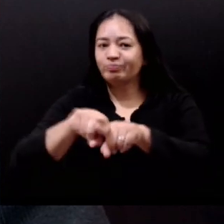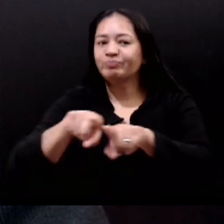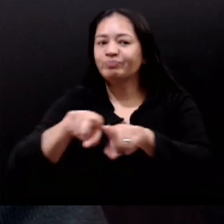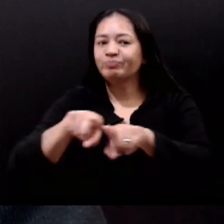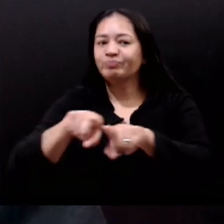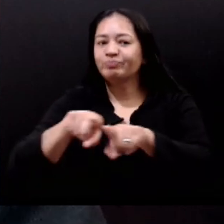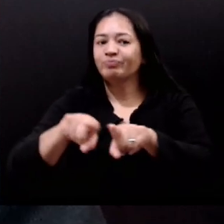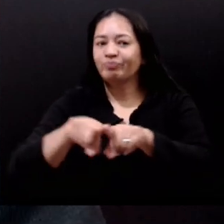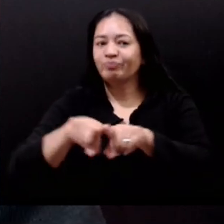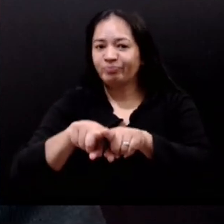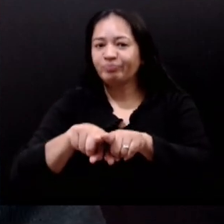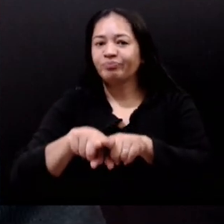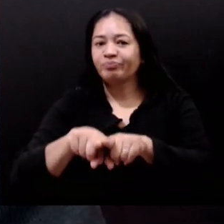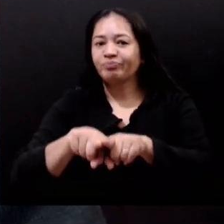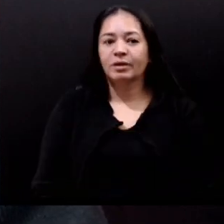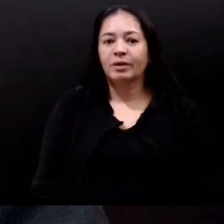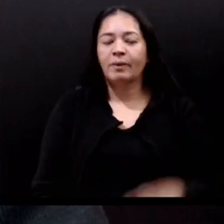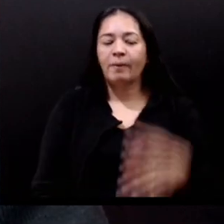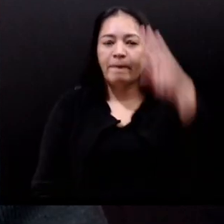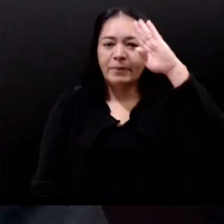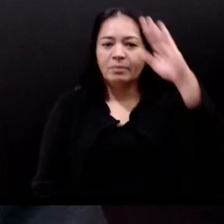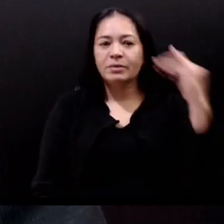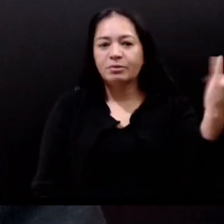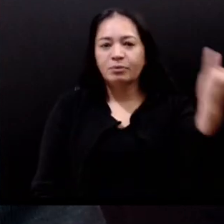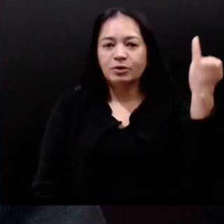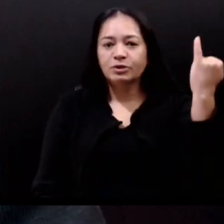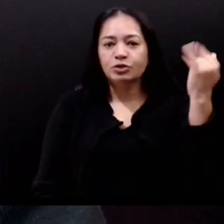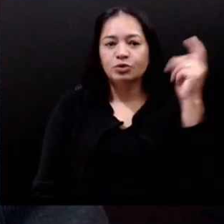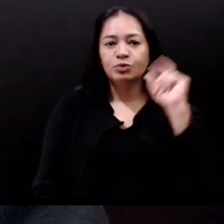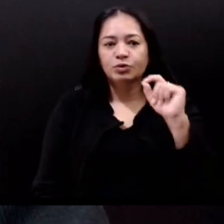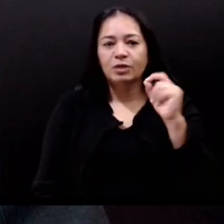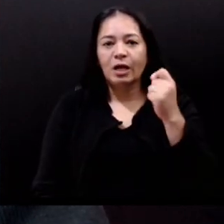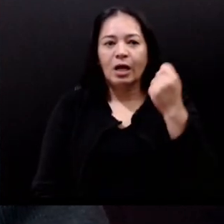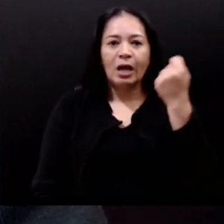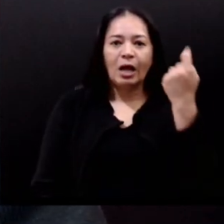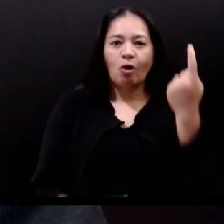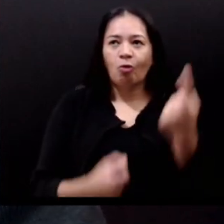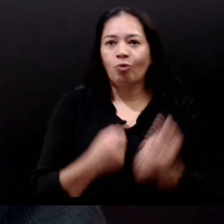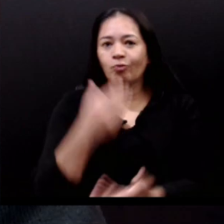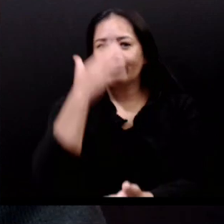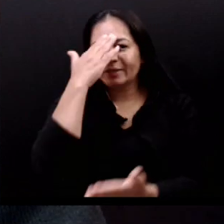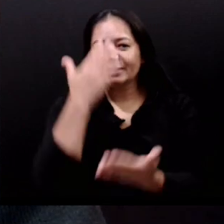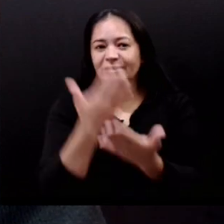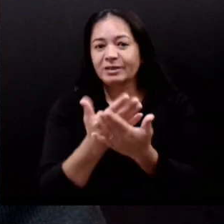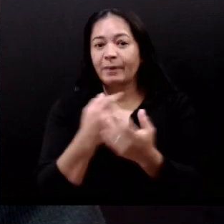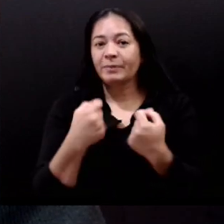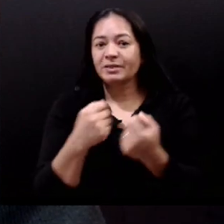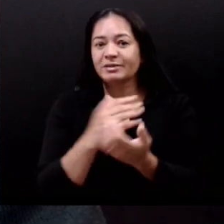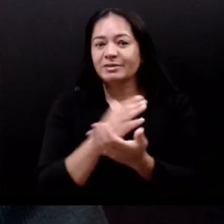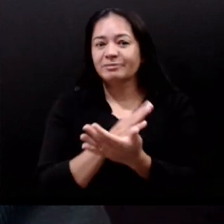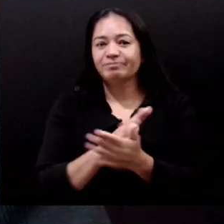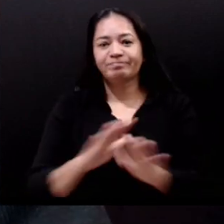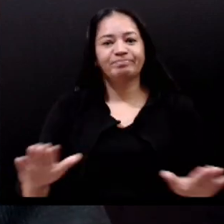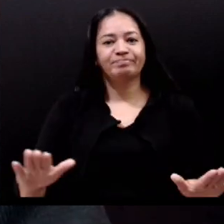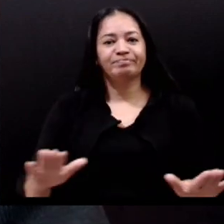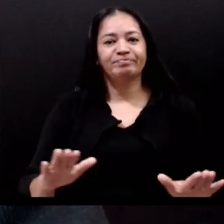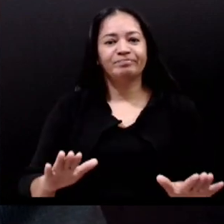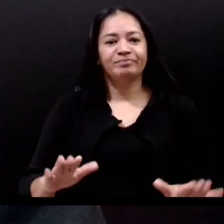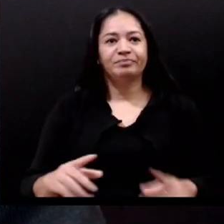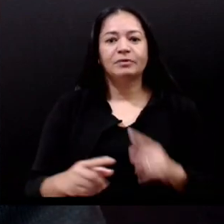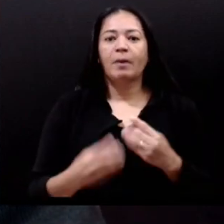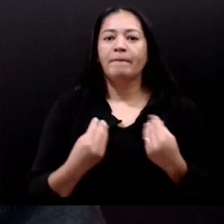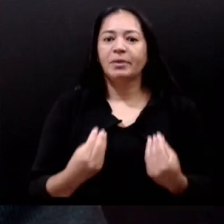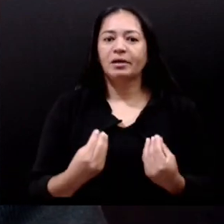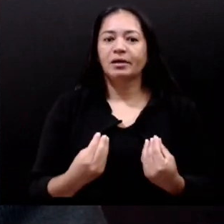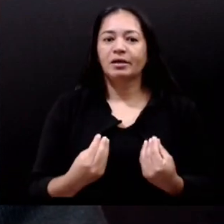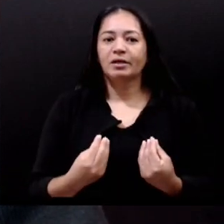Pessoal, é importante algumas crenças elas serem quebradas nesse sentido, né, para que não gere tanta